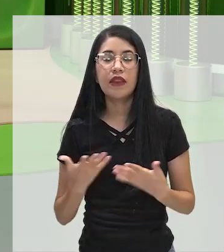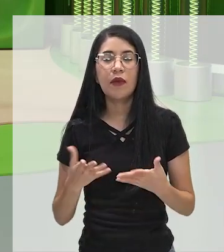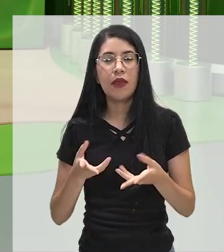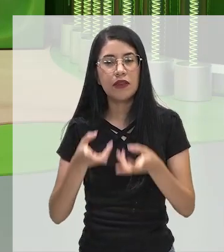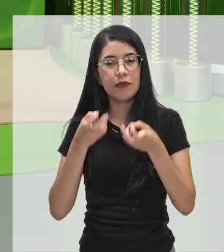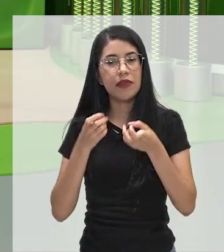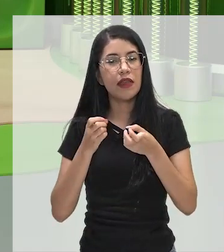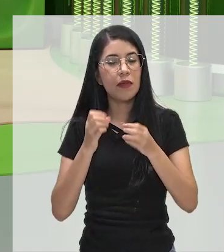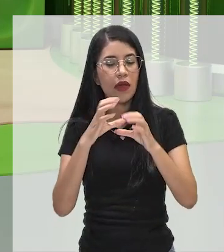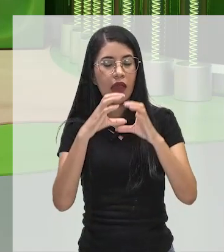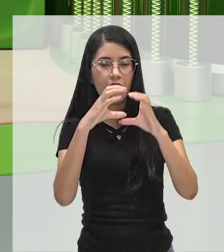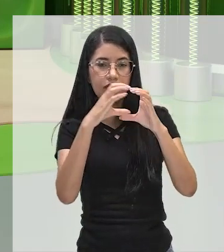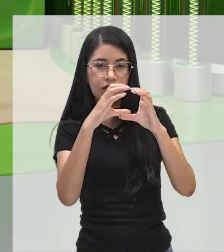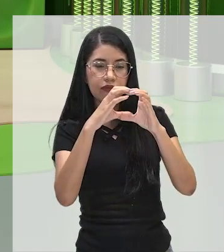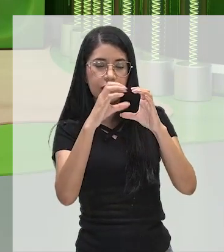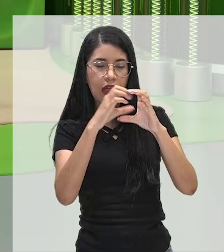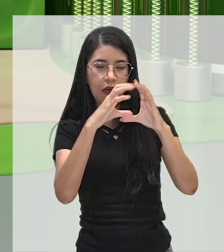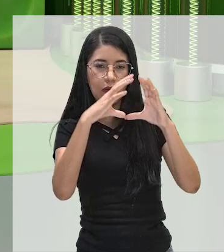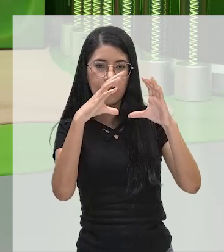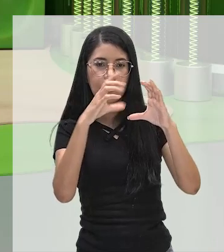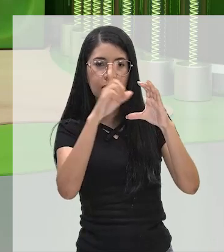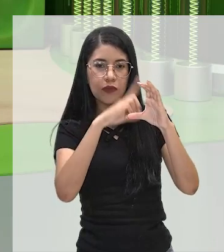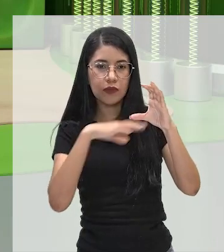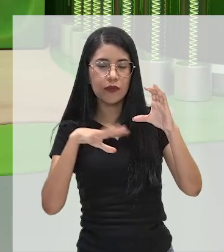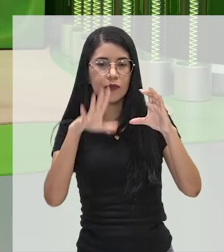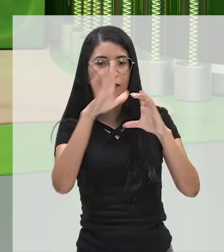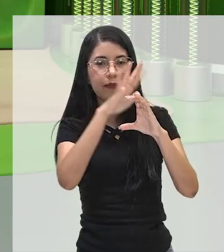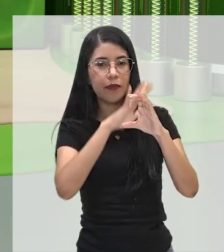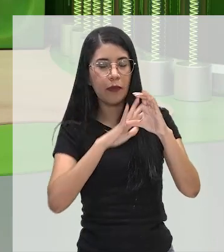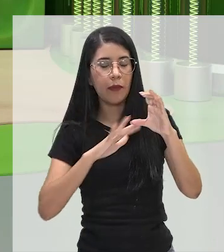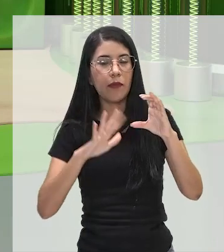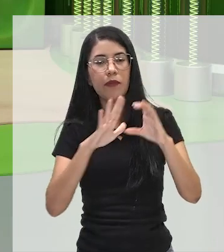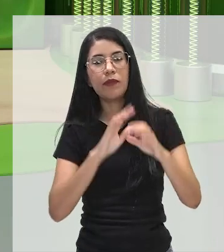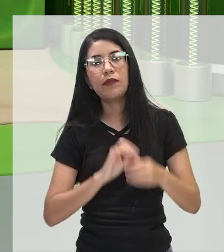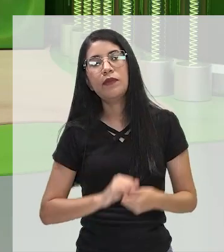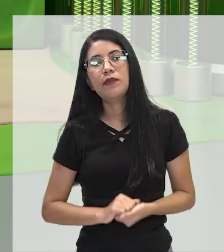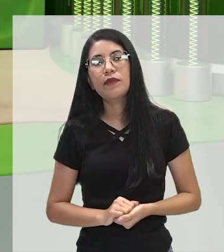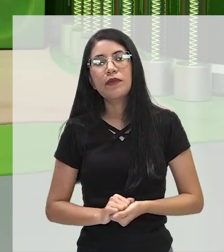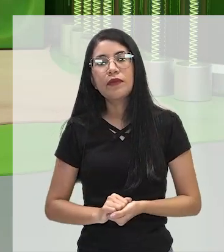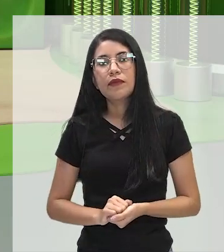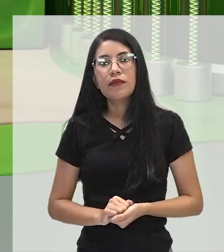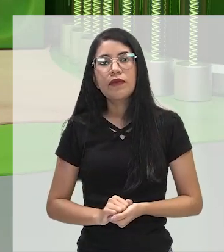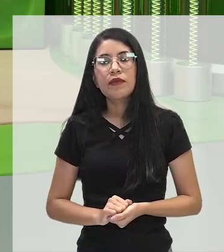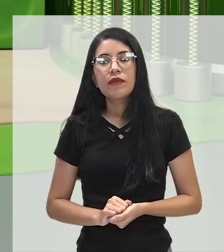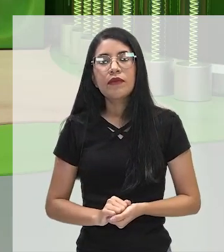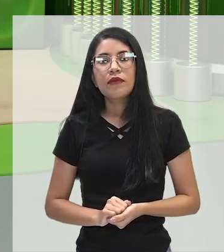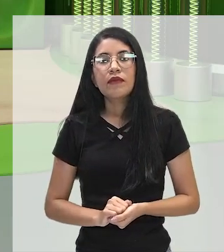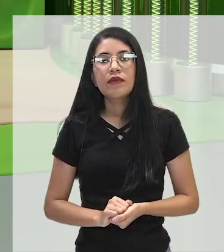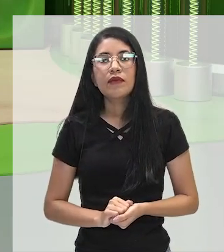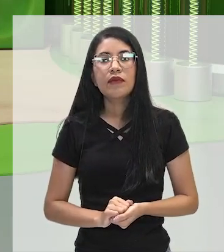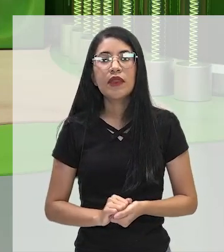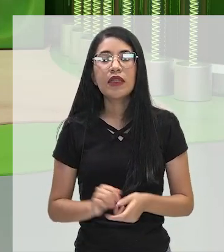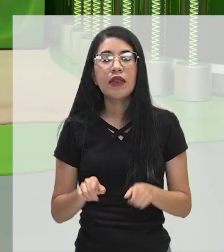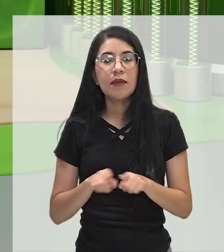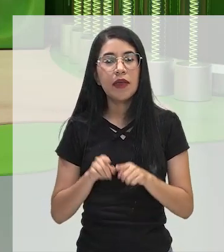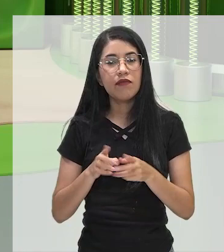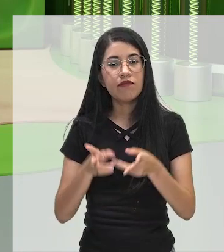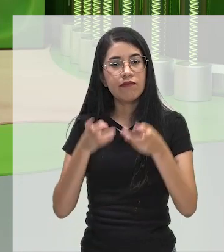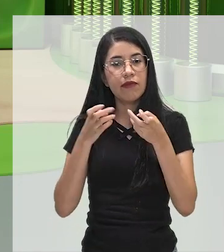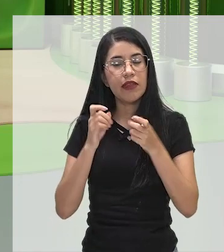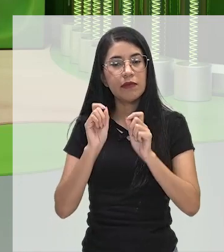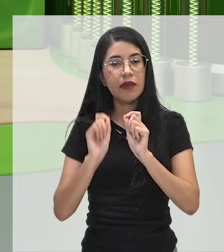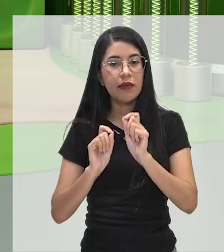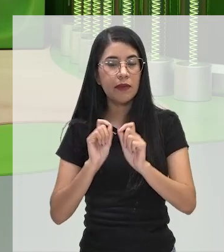observar aí a nossa Lua aí no universo, né? Como a gente pôde visualizar. Mas vamos agora observar um pouco mais